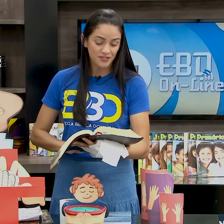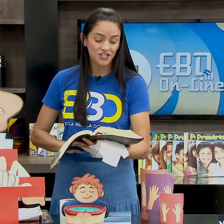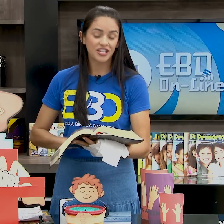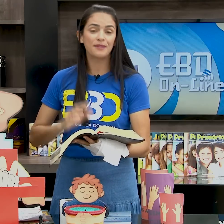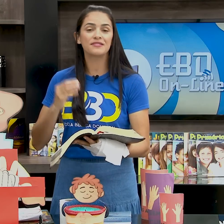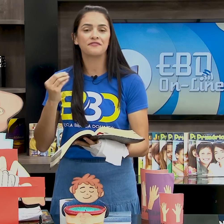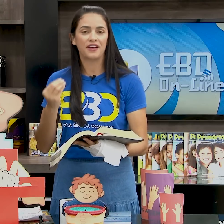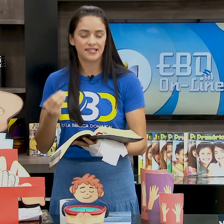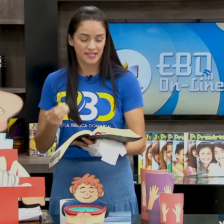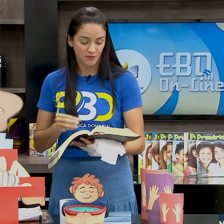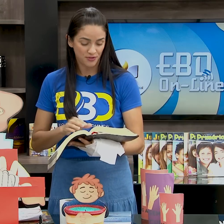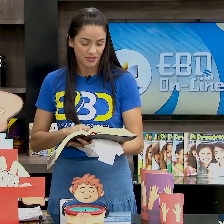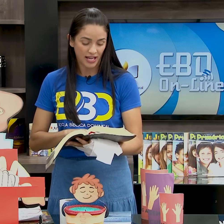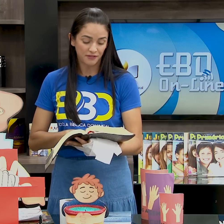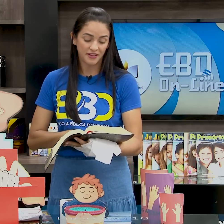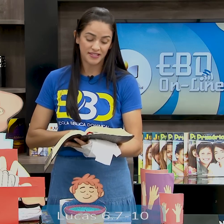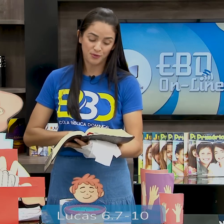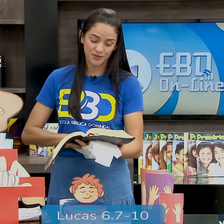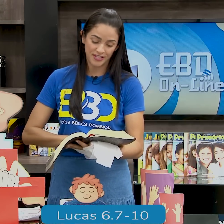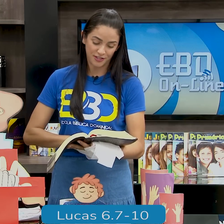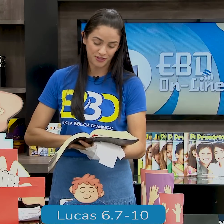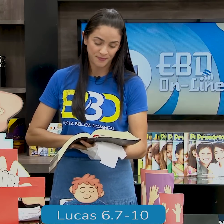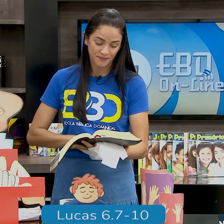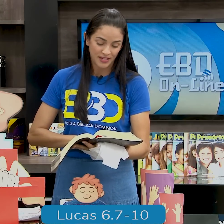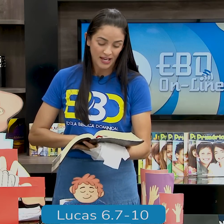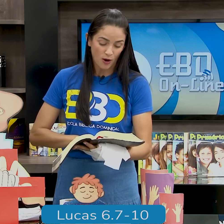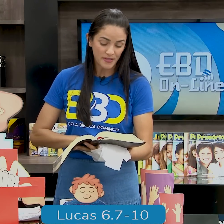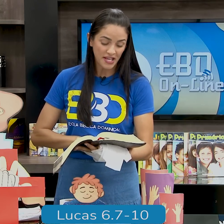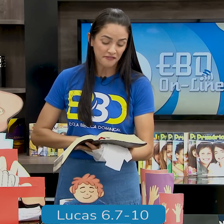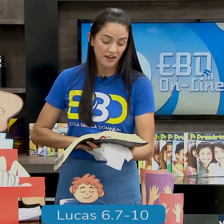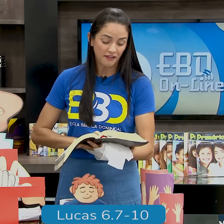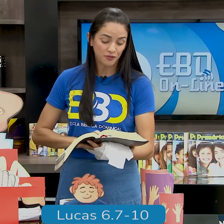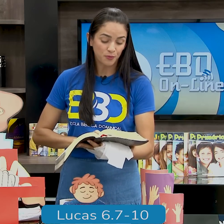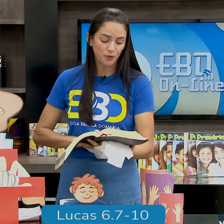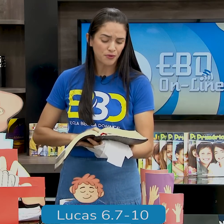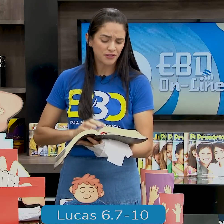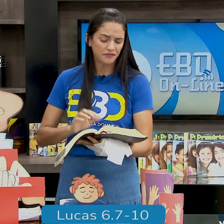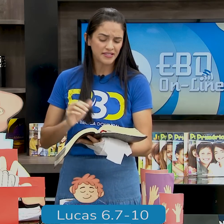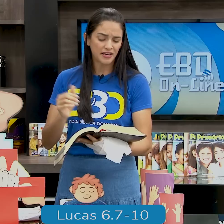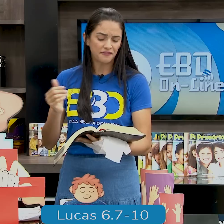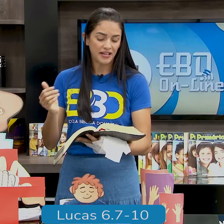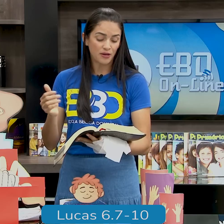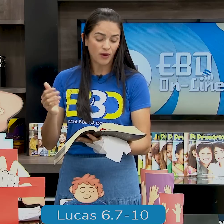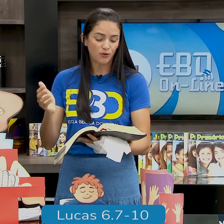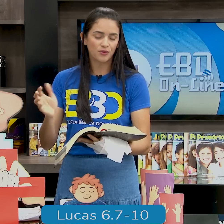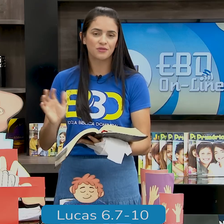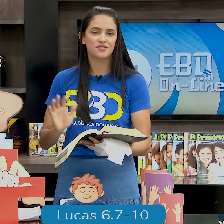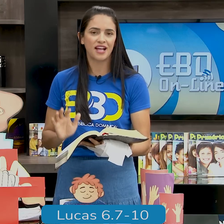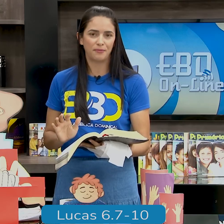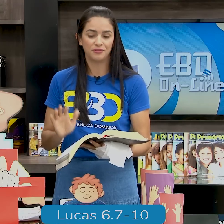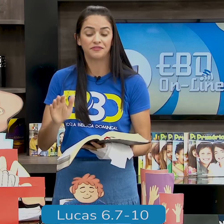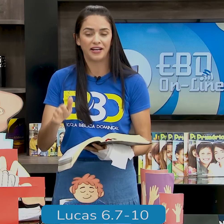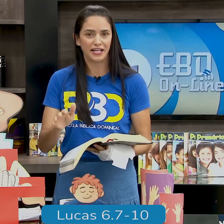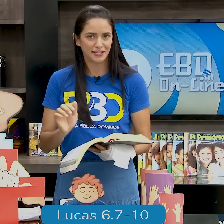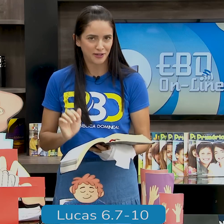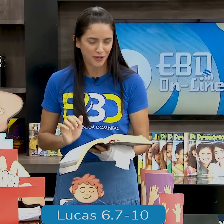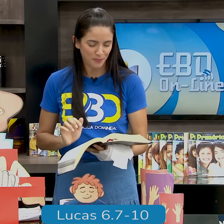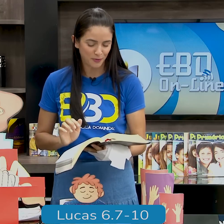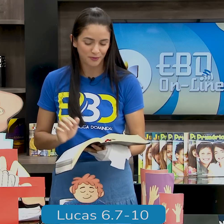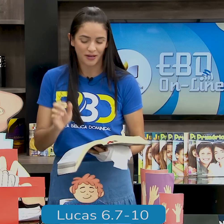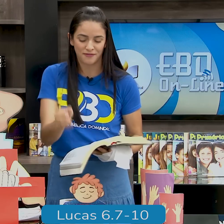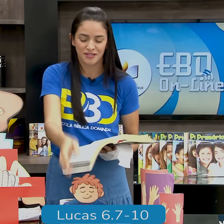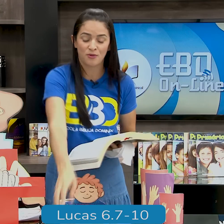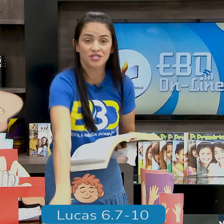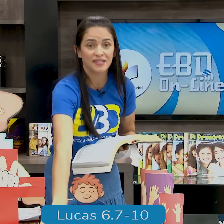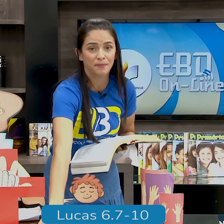os escribas e fariseus lá no versículo 7 observavam no procurando ver se ele faria uma cura no sábado falei aqui